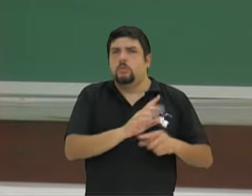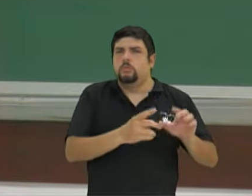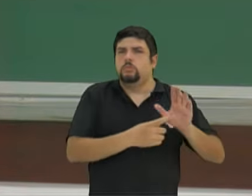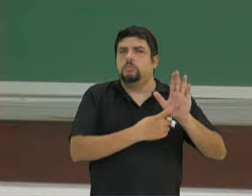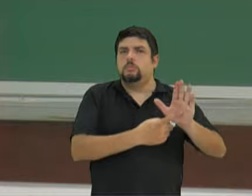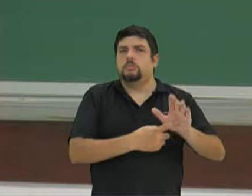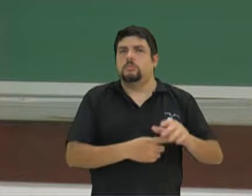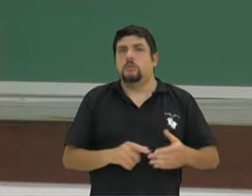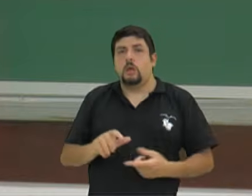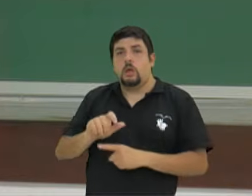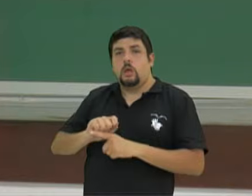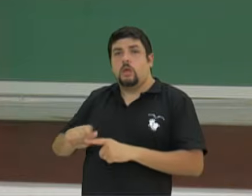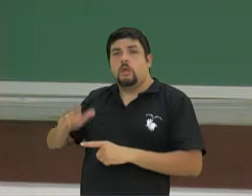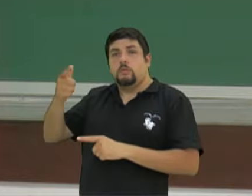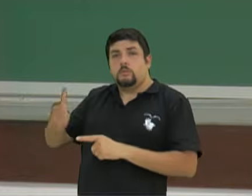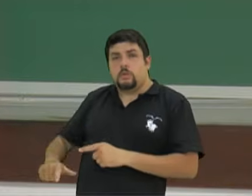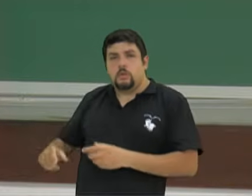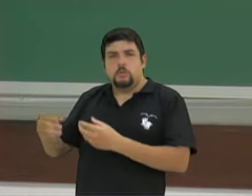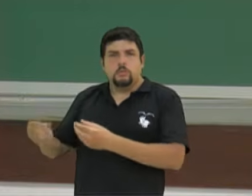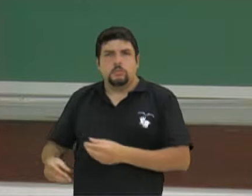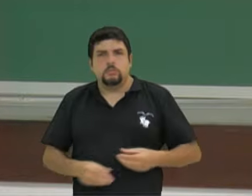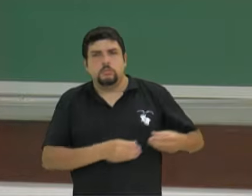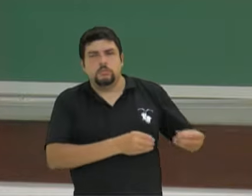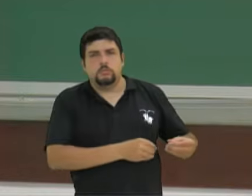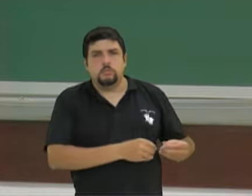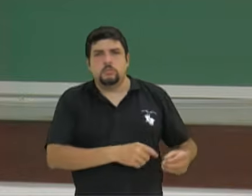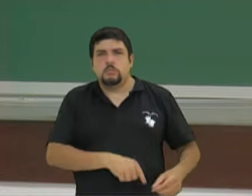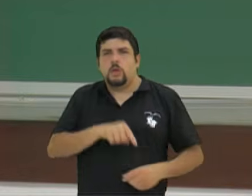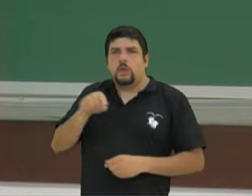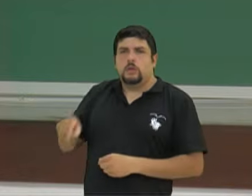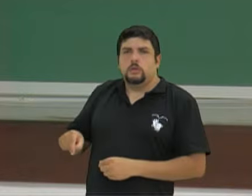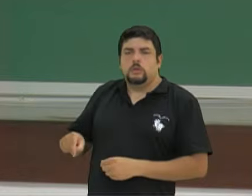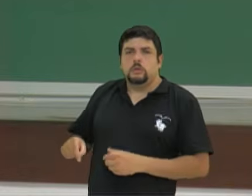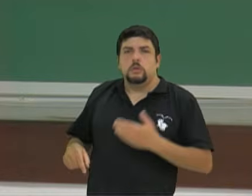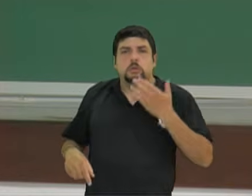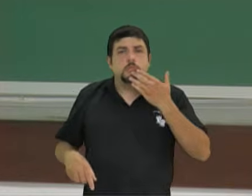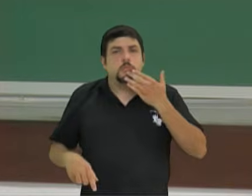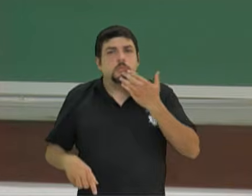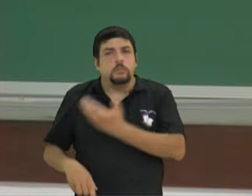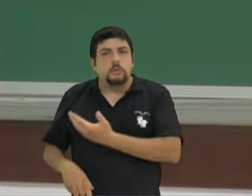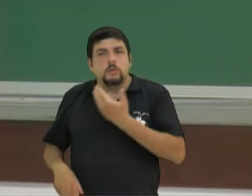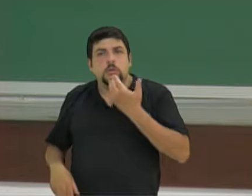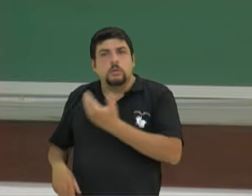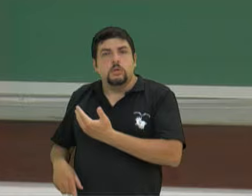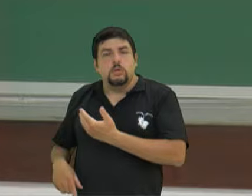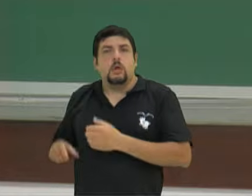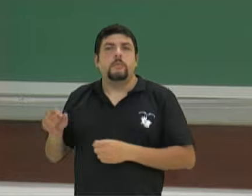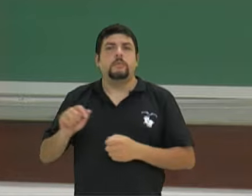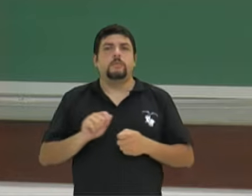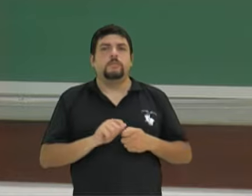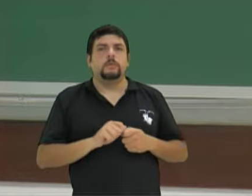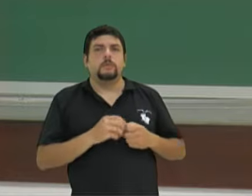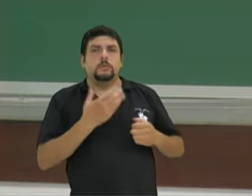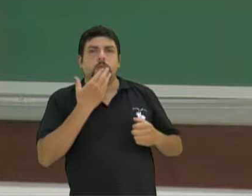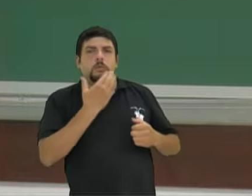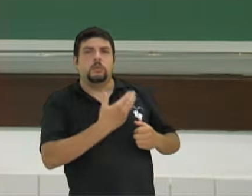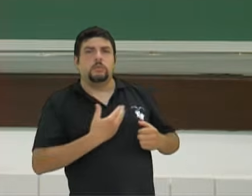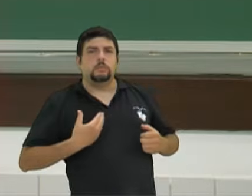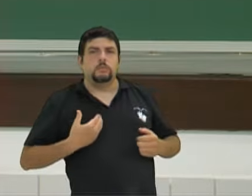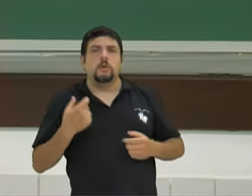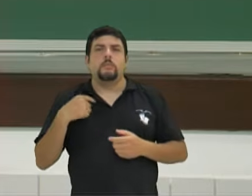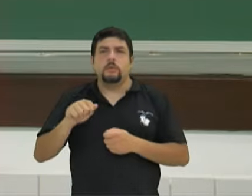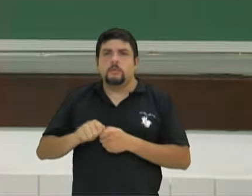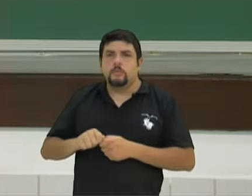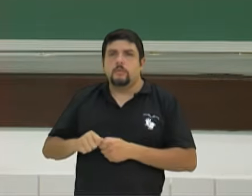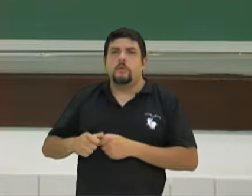que acontecia? O produtor tinha que produzir mais filmes, o distribuidor distribuiria mais filmes, e isso